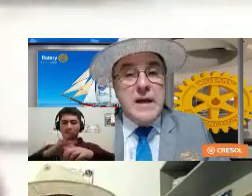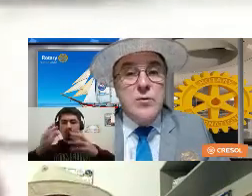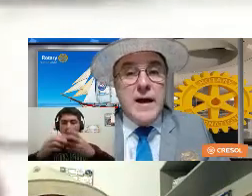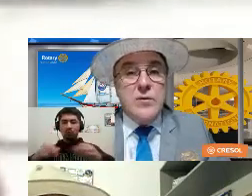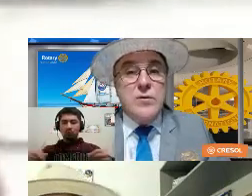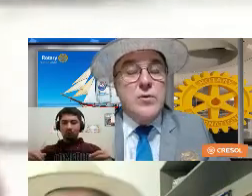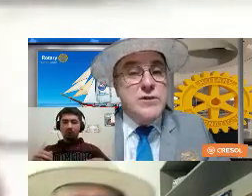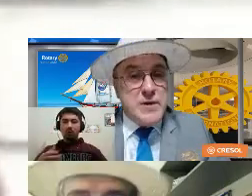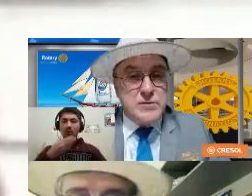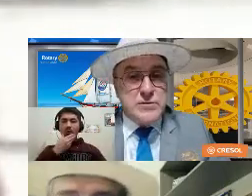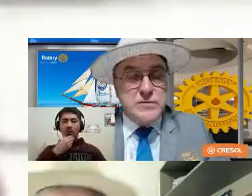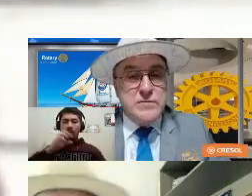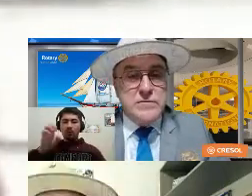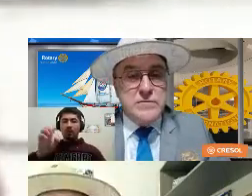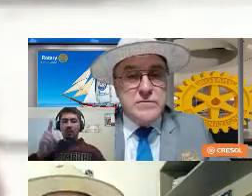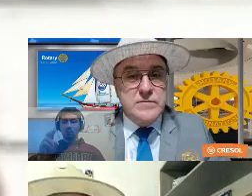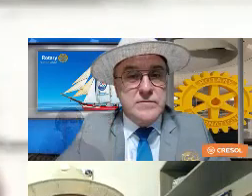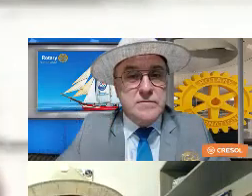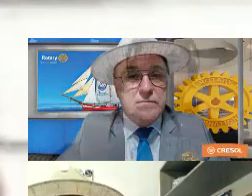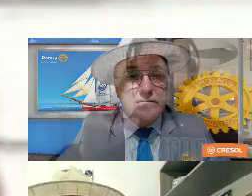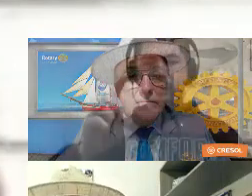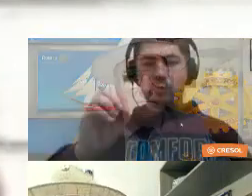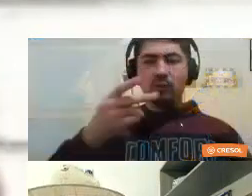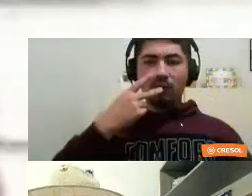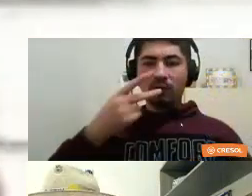2017-2018, Eduardo Toshimitsu.